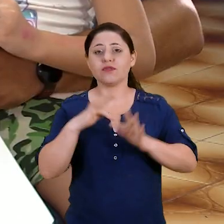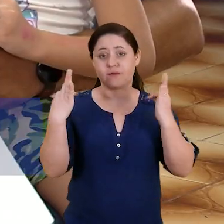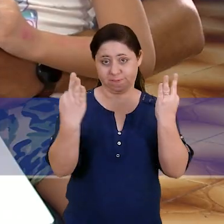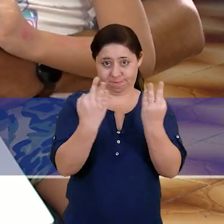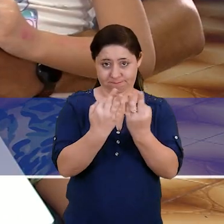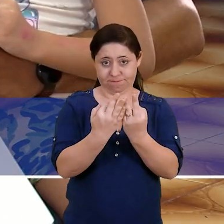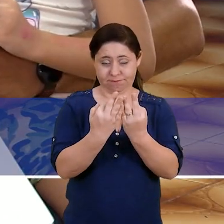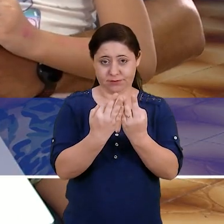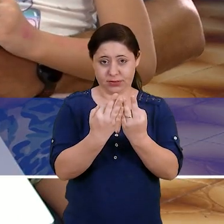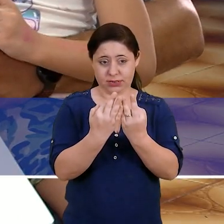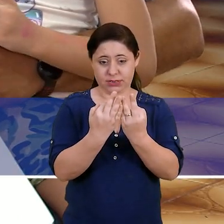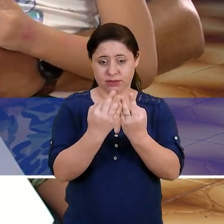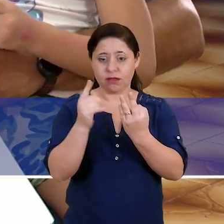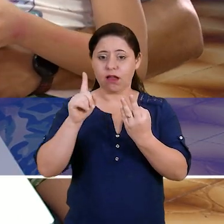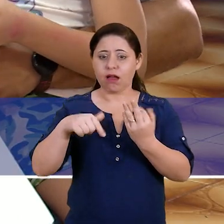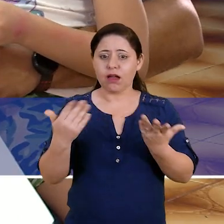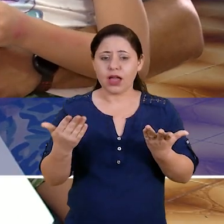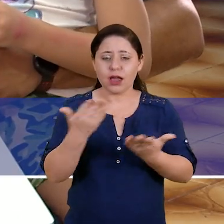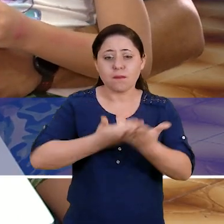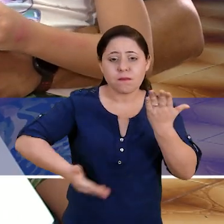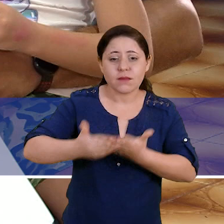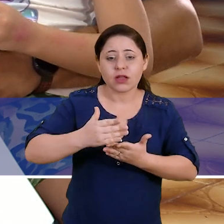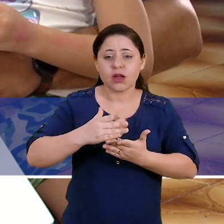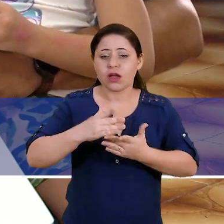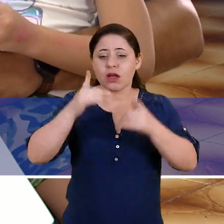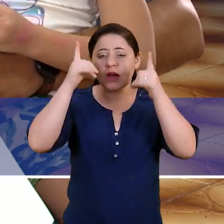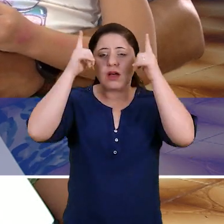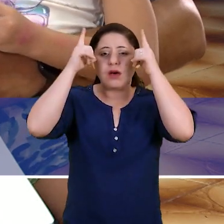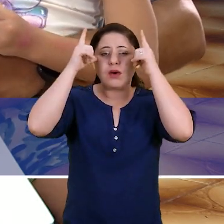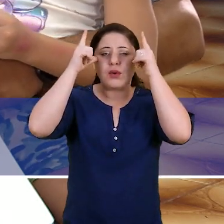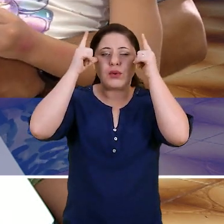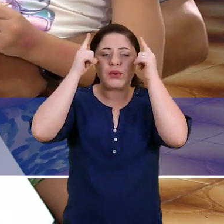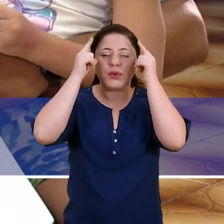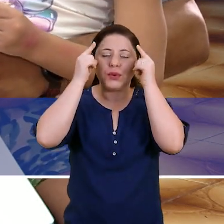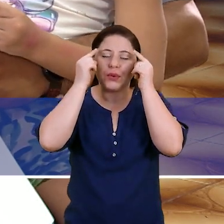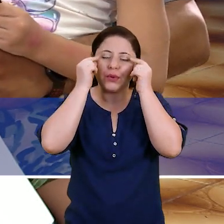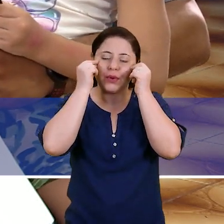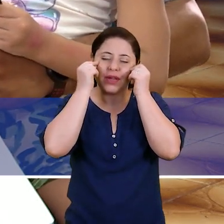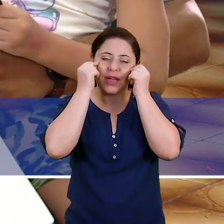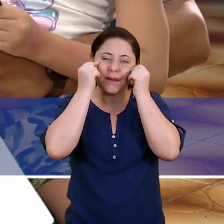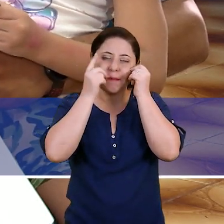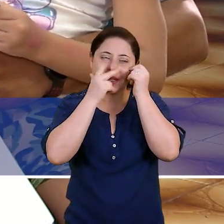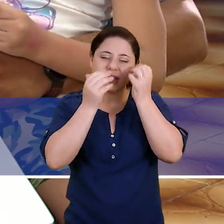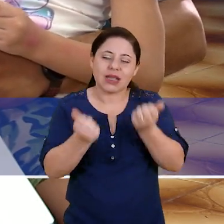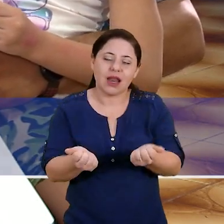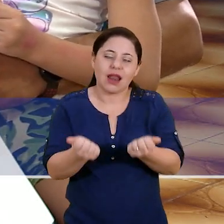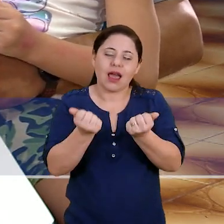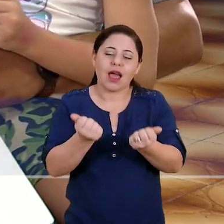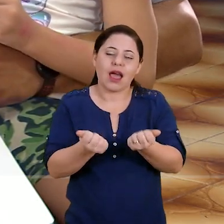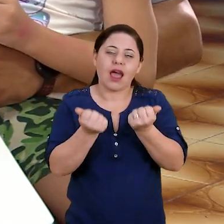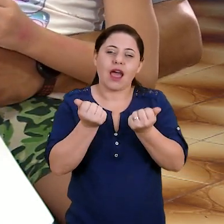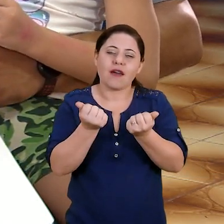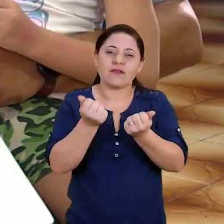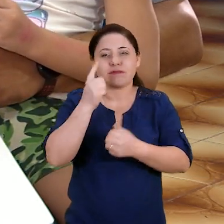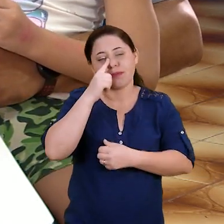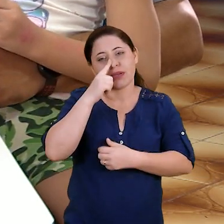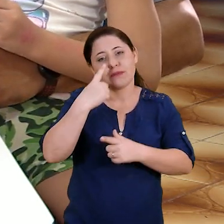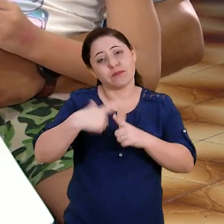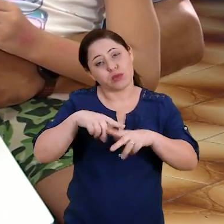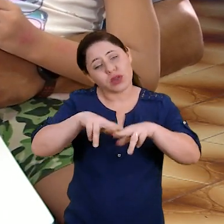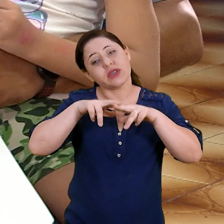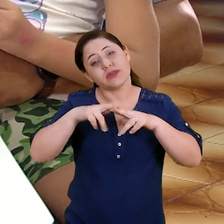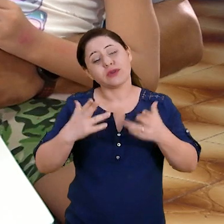quanto isso para mim, no caso da nossa família, da dinâmica, é um alívio. Assim, né? O quanto que para mim é mais